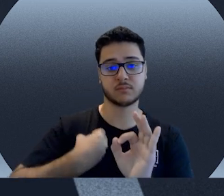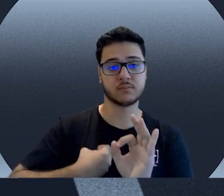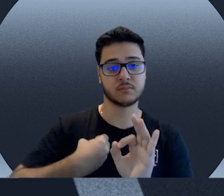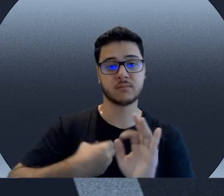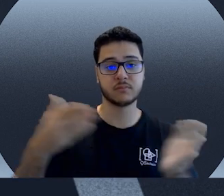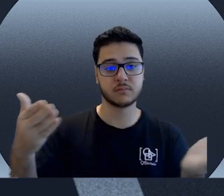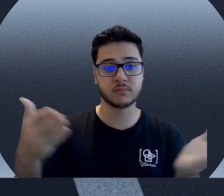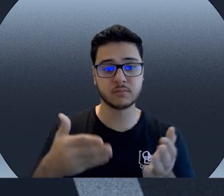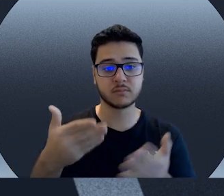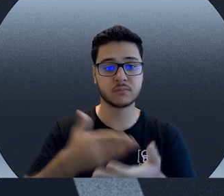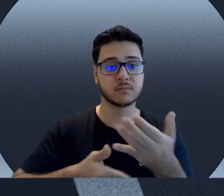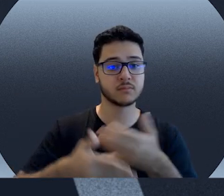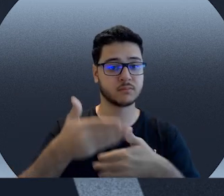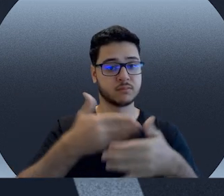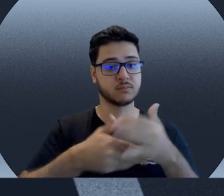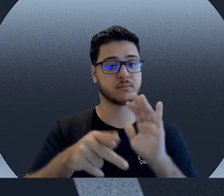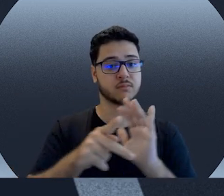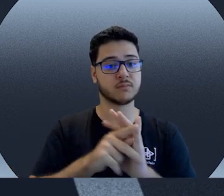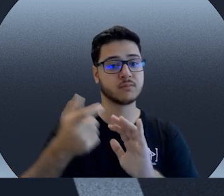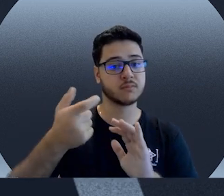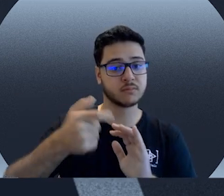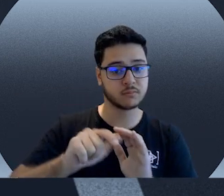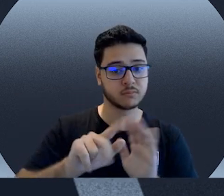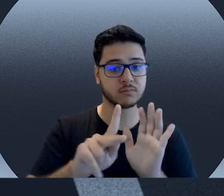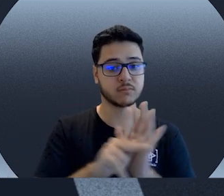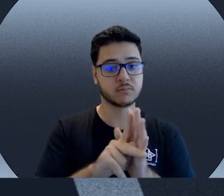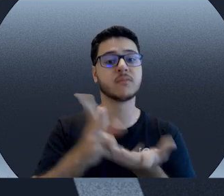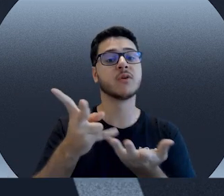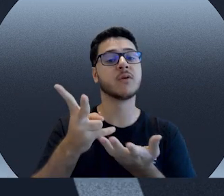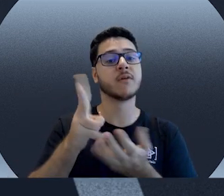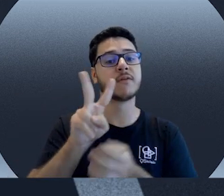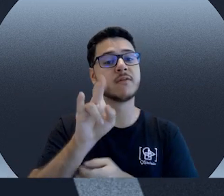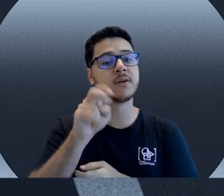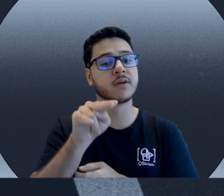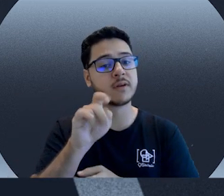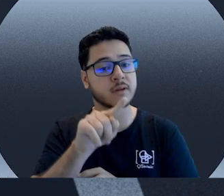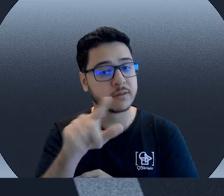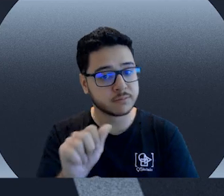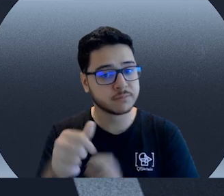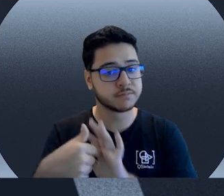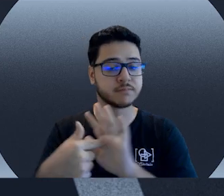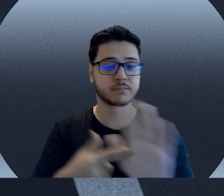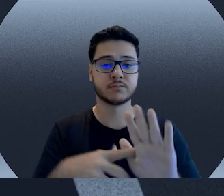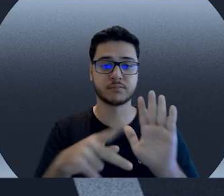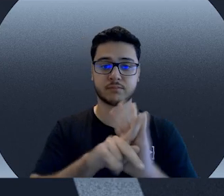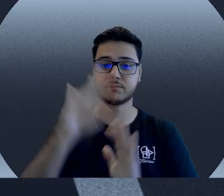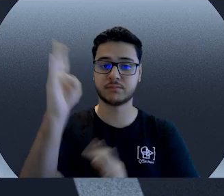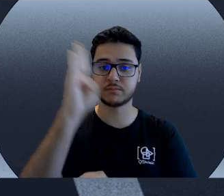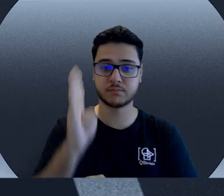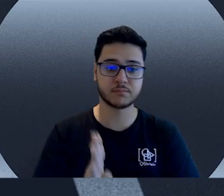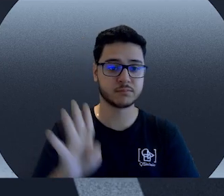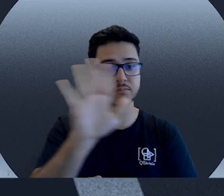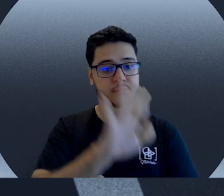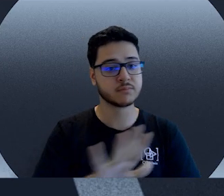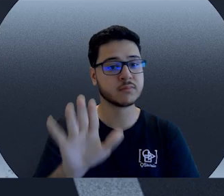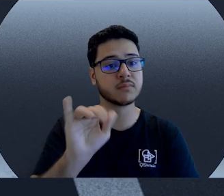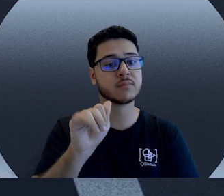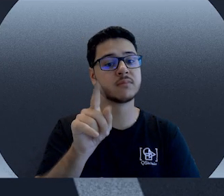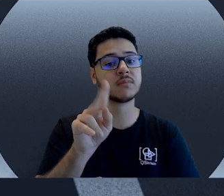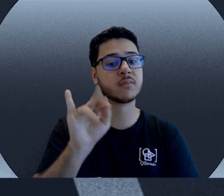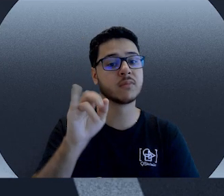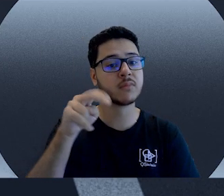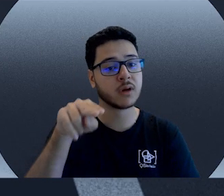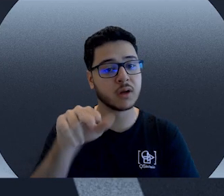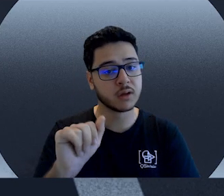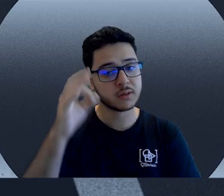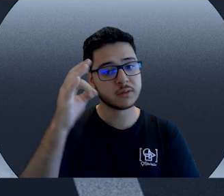foi divulgado, anunciado, ela estará na próxima Bienal de Veneza, né, representando o pavilhão nacional do Brasil. A Adriana, ela